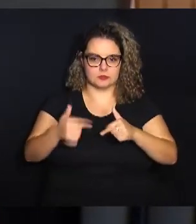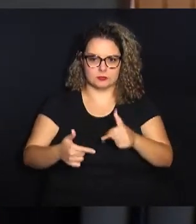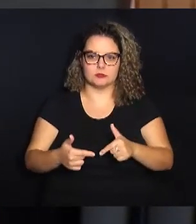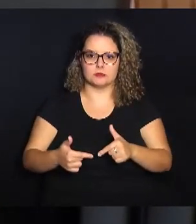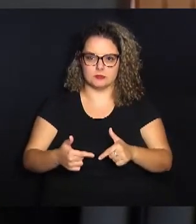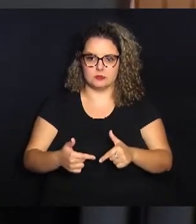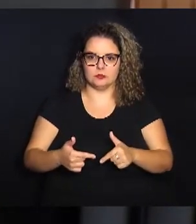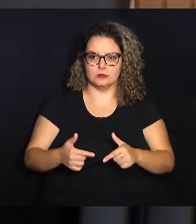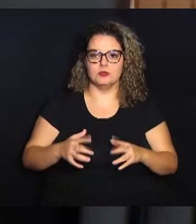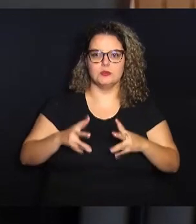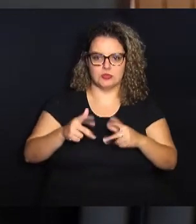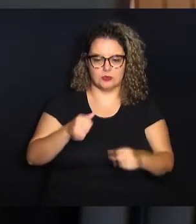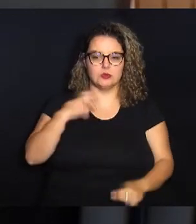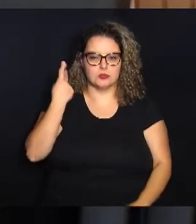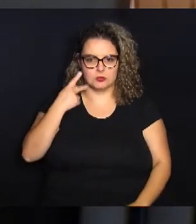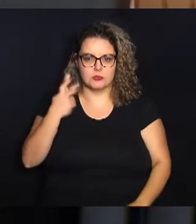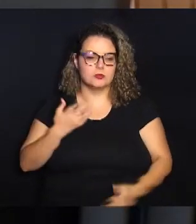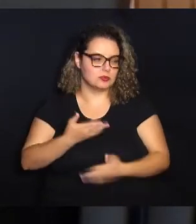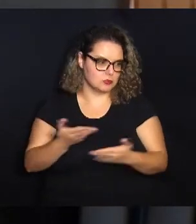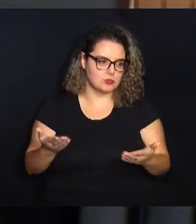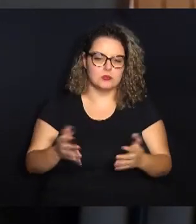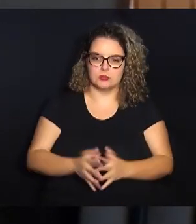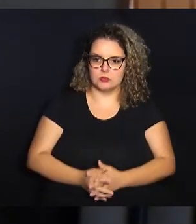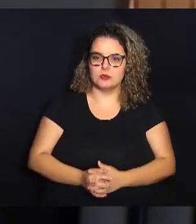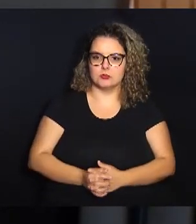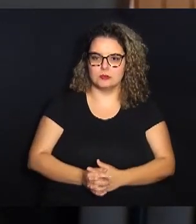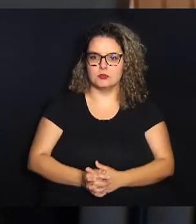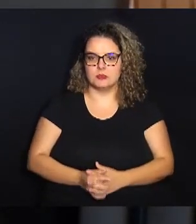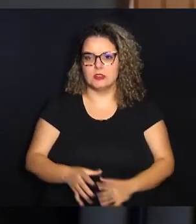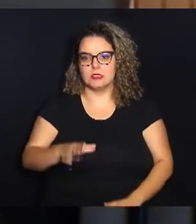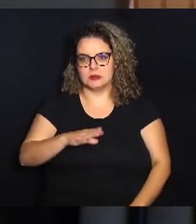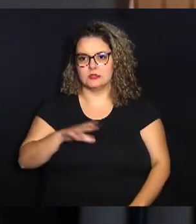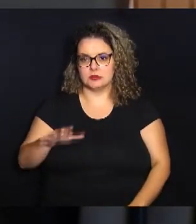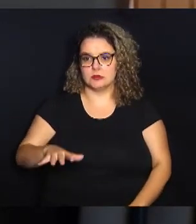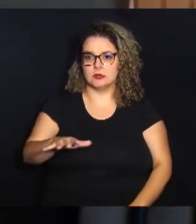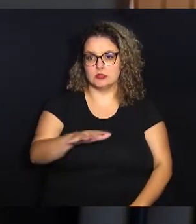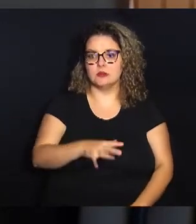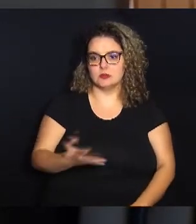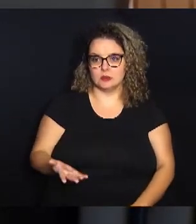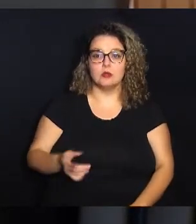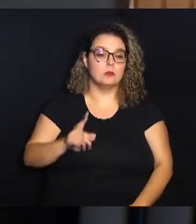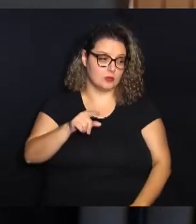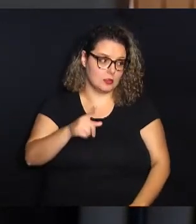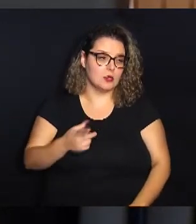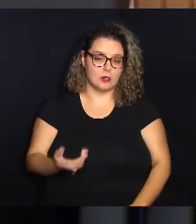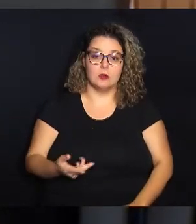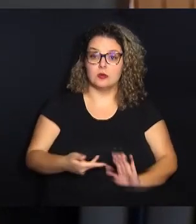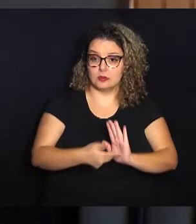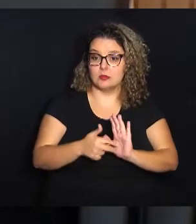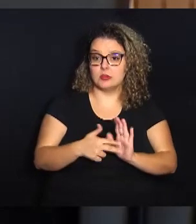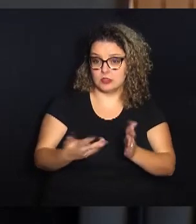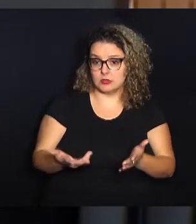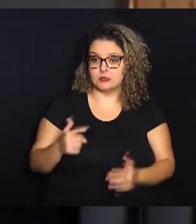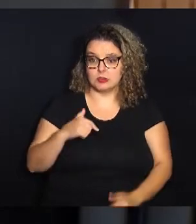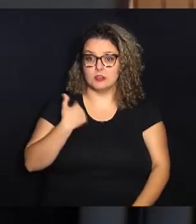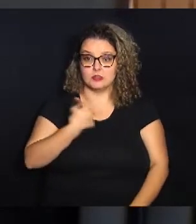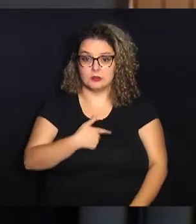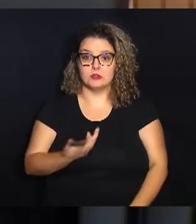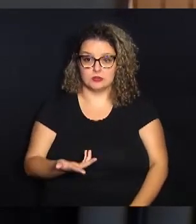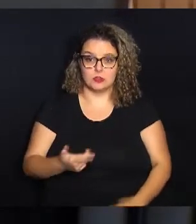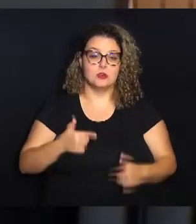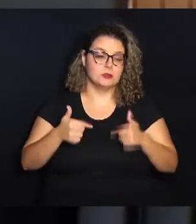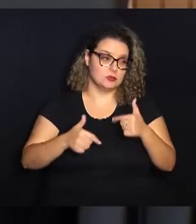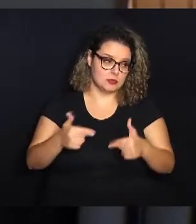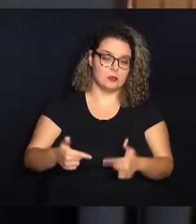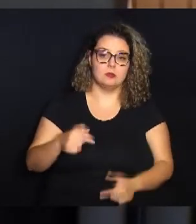dos e das parlamentares aí para a cidade, para a região, né, porque é isso que dá sentido no nosso